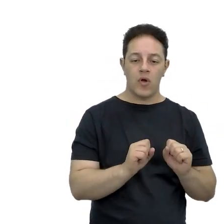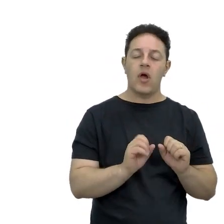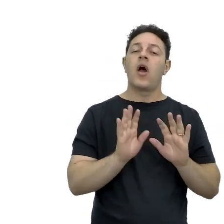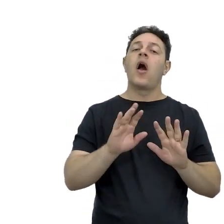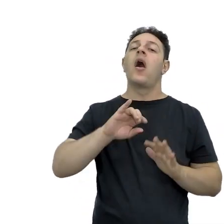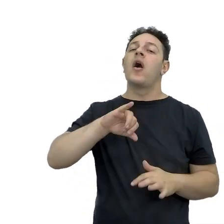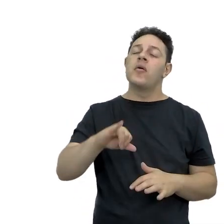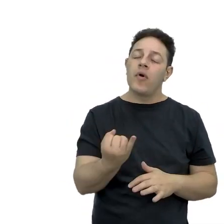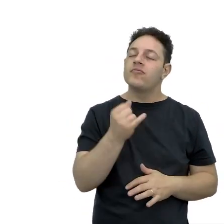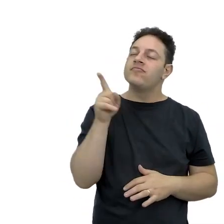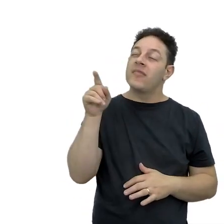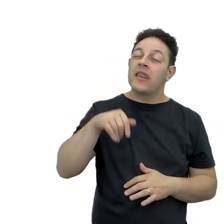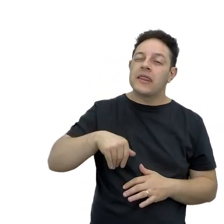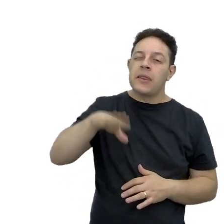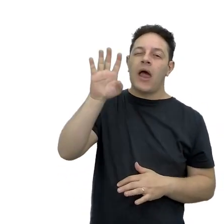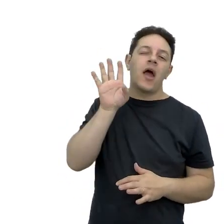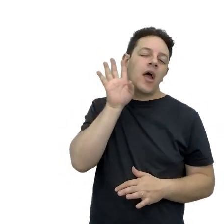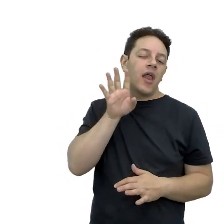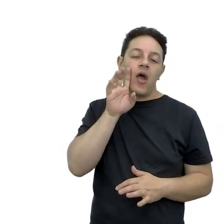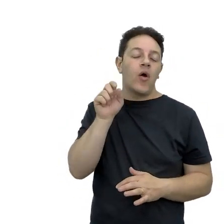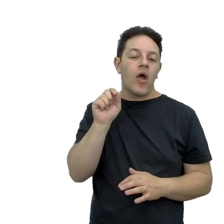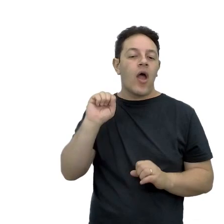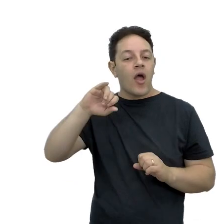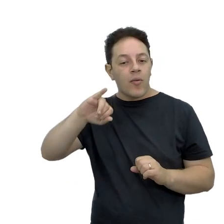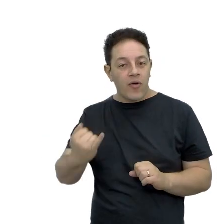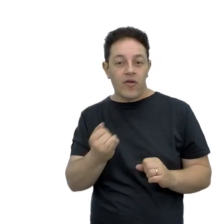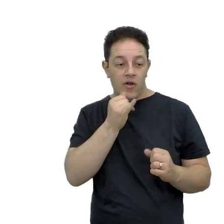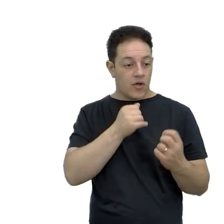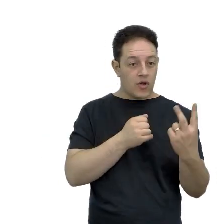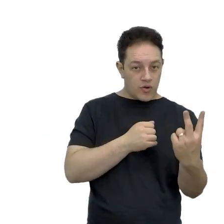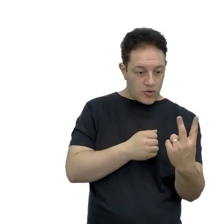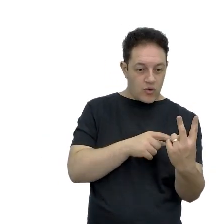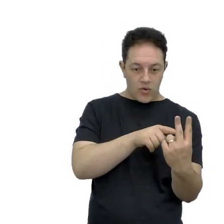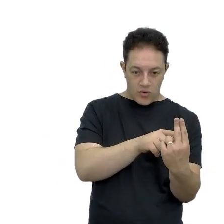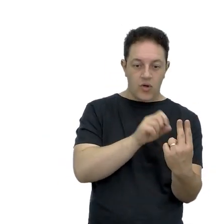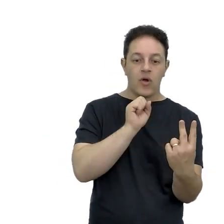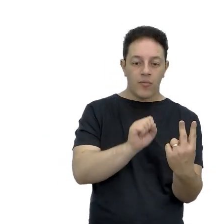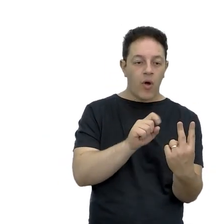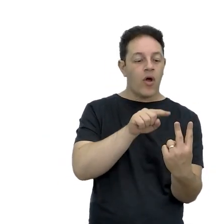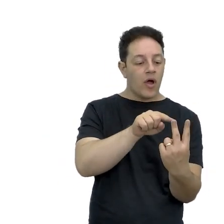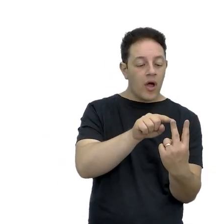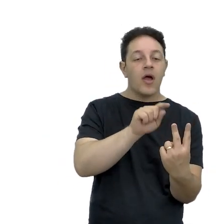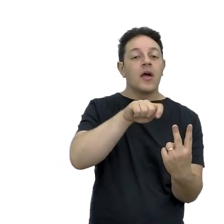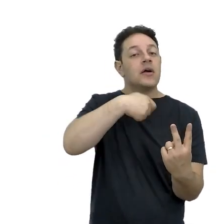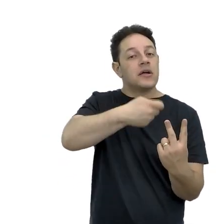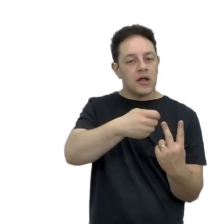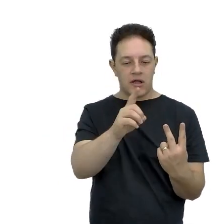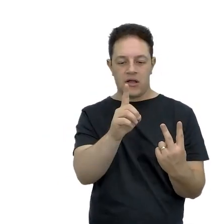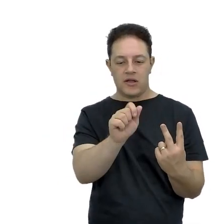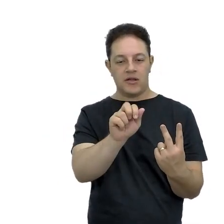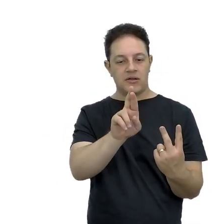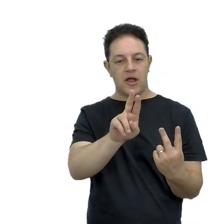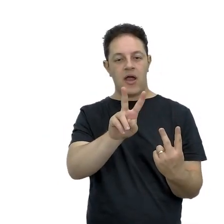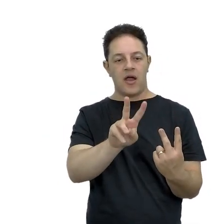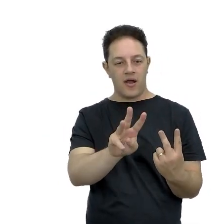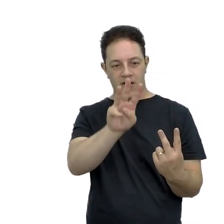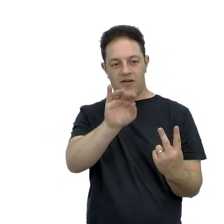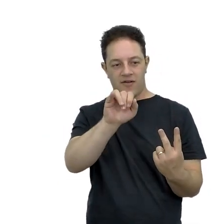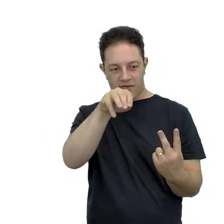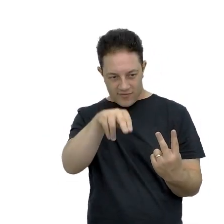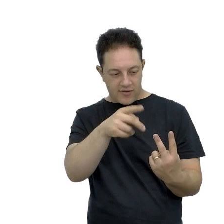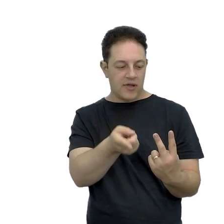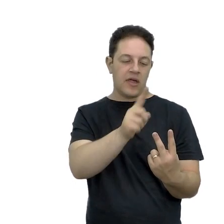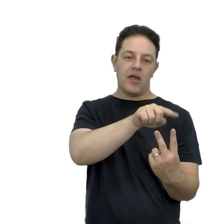mais interessante colocando um integrante da dupla como Darwin e o outro